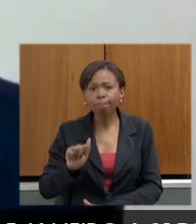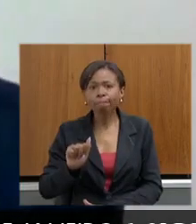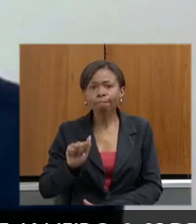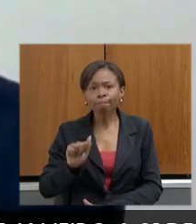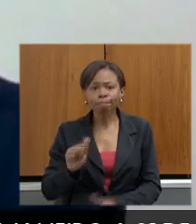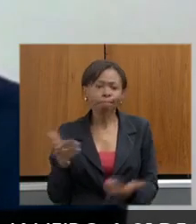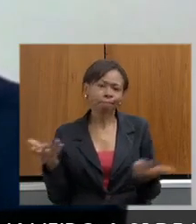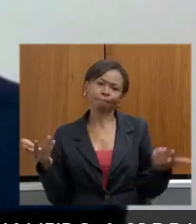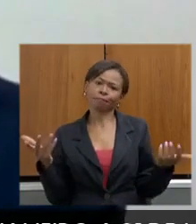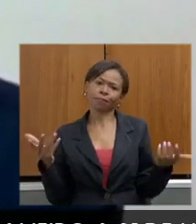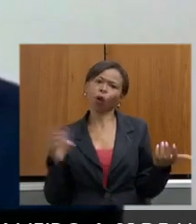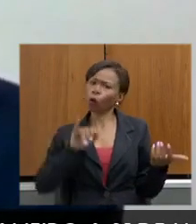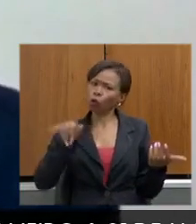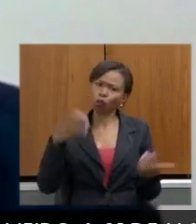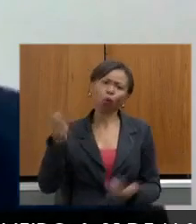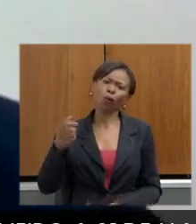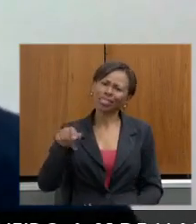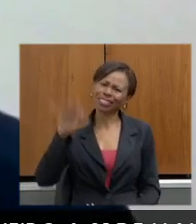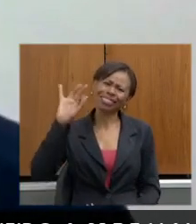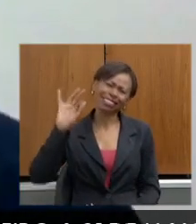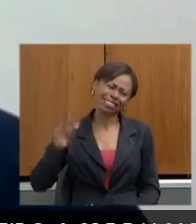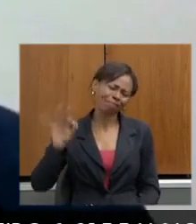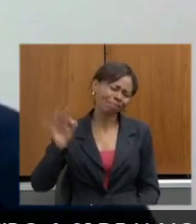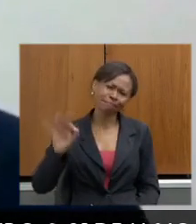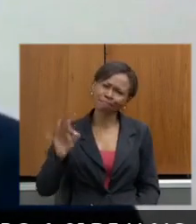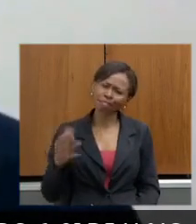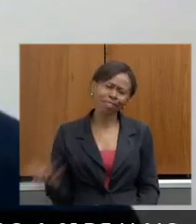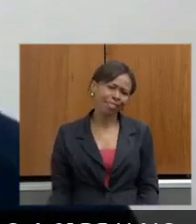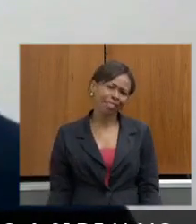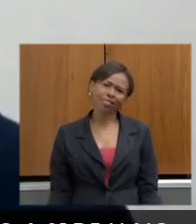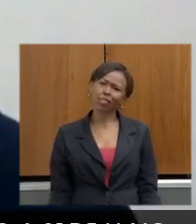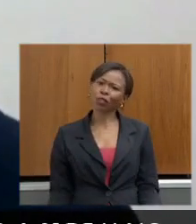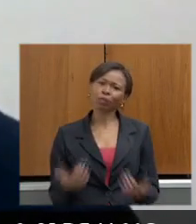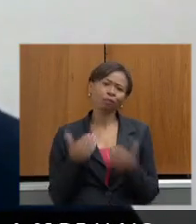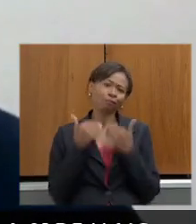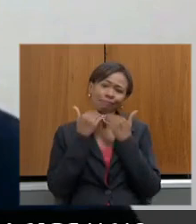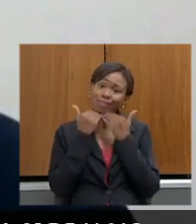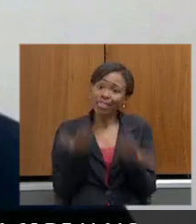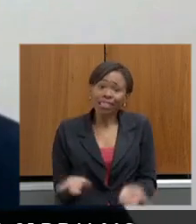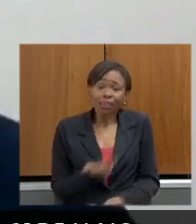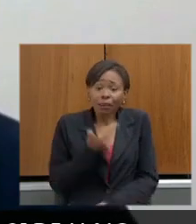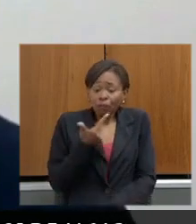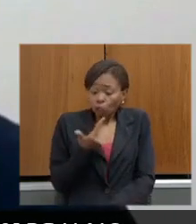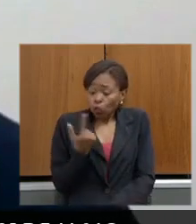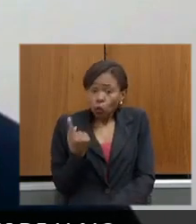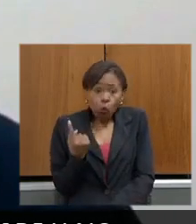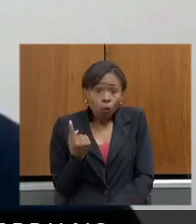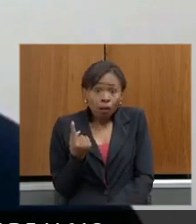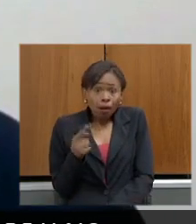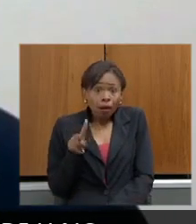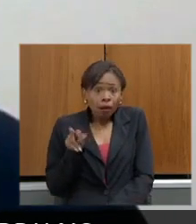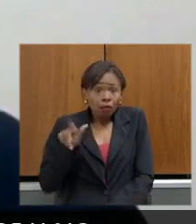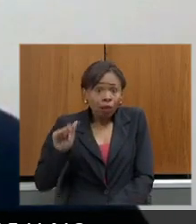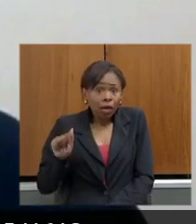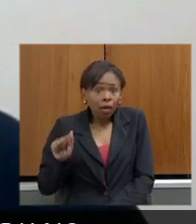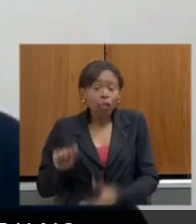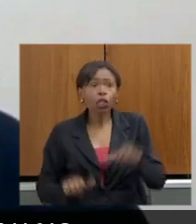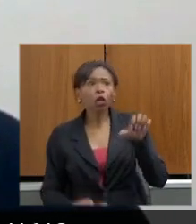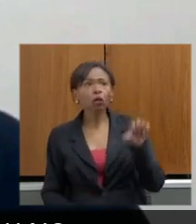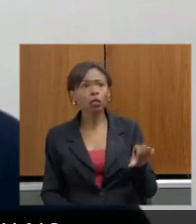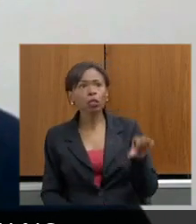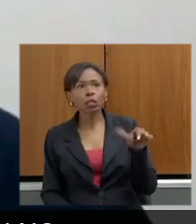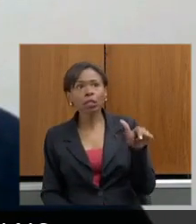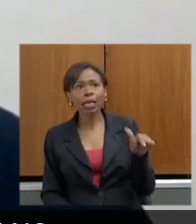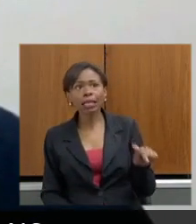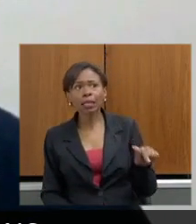o João Leite Você tem razão não tem como tocar com 21 vagas nós temos 979